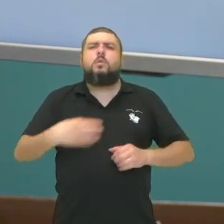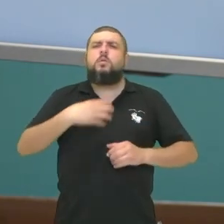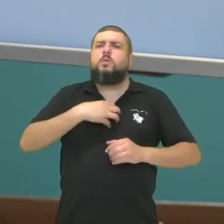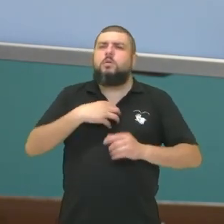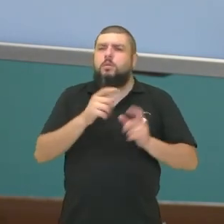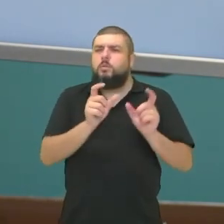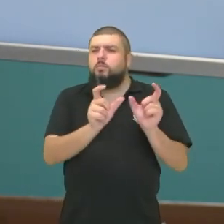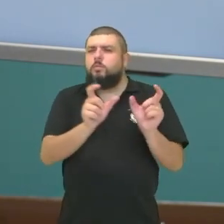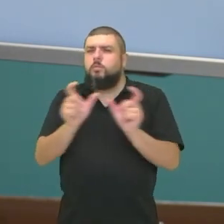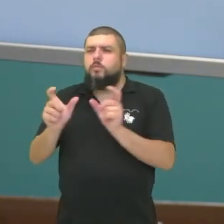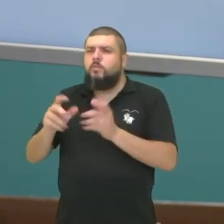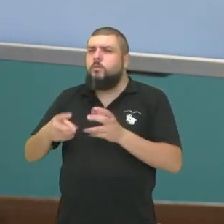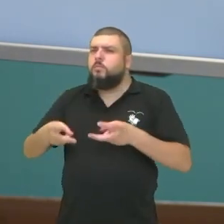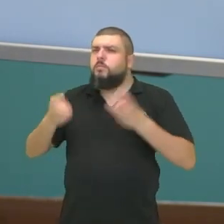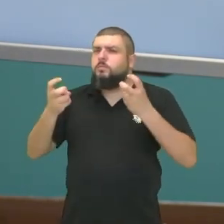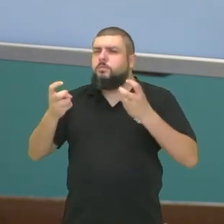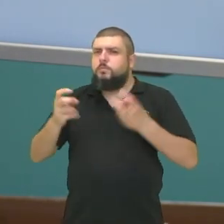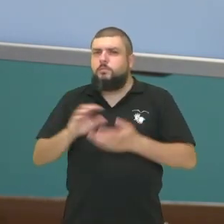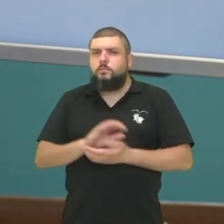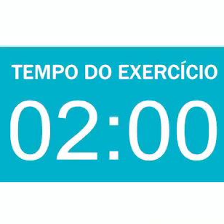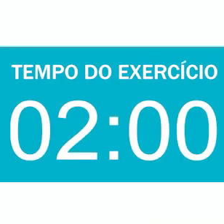desse tempo e desse modo?